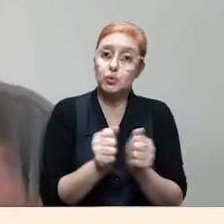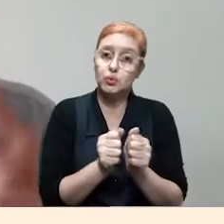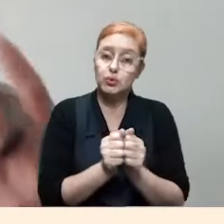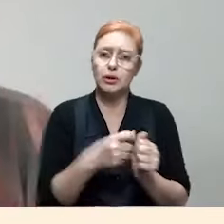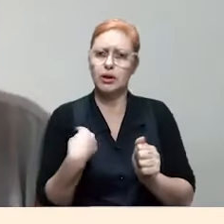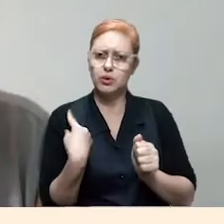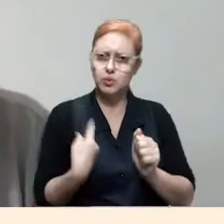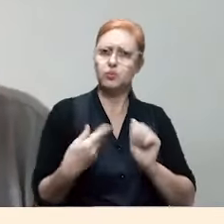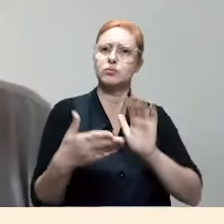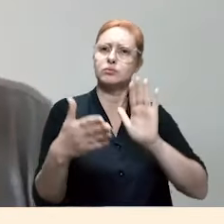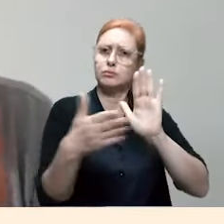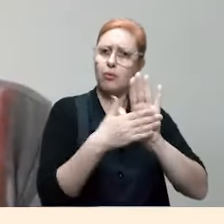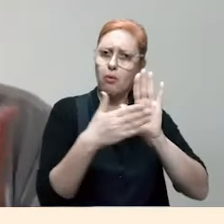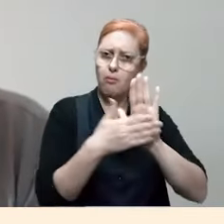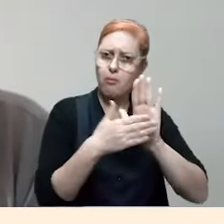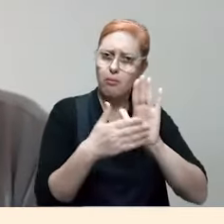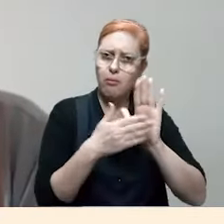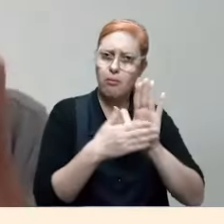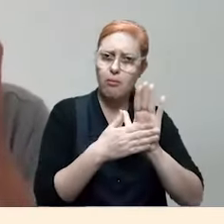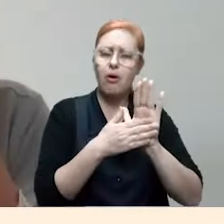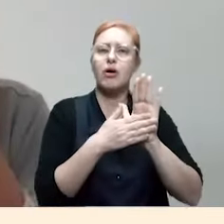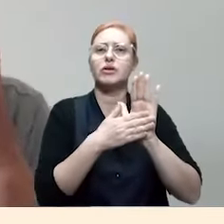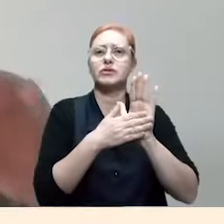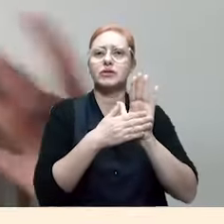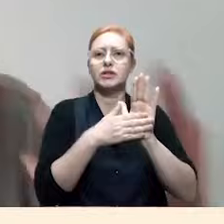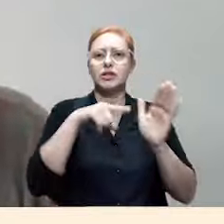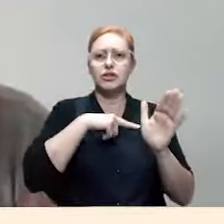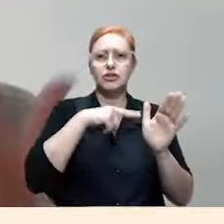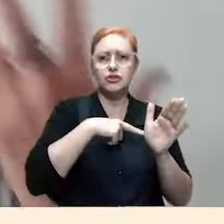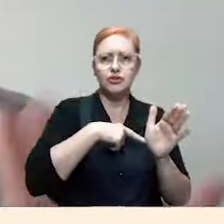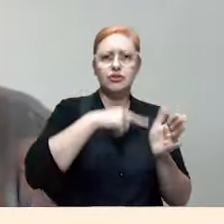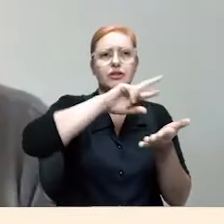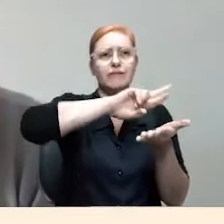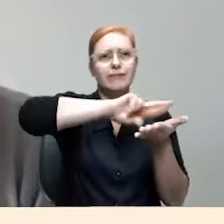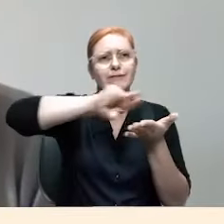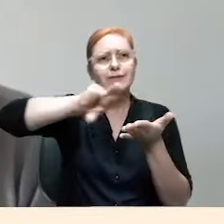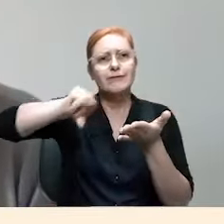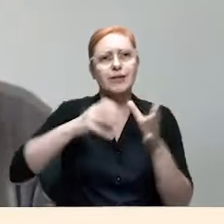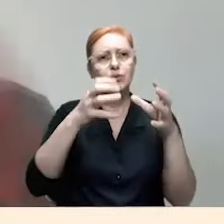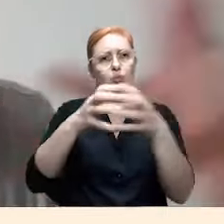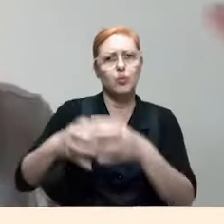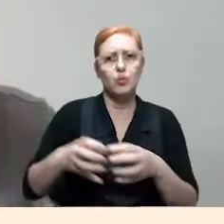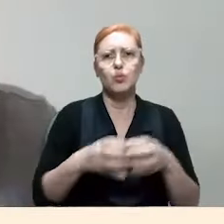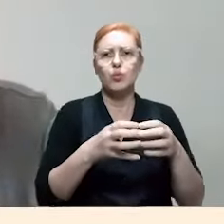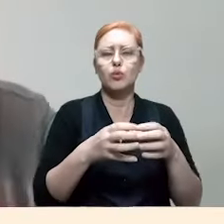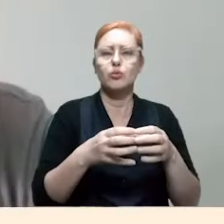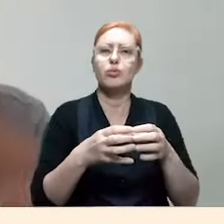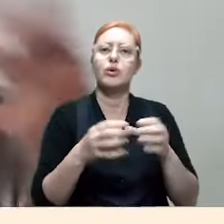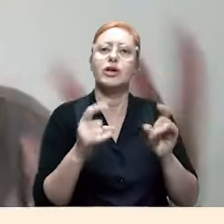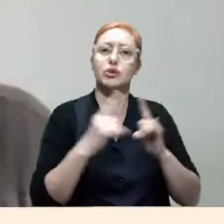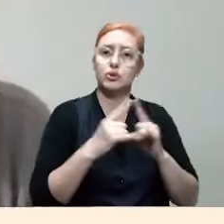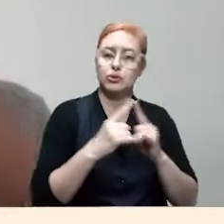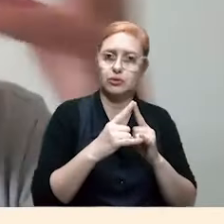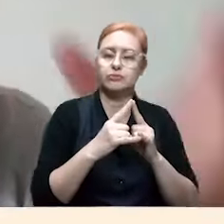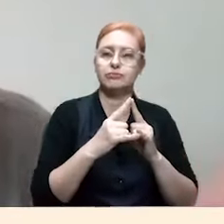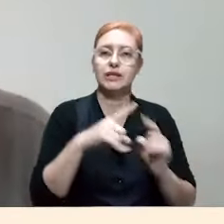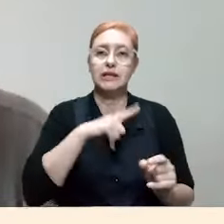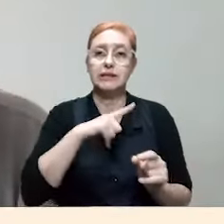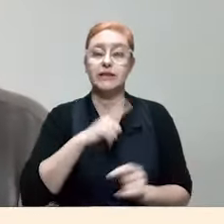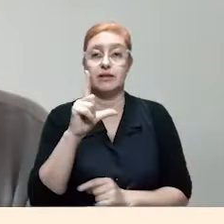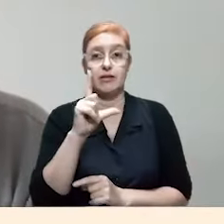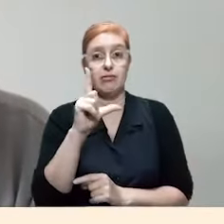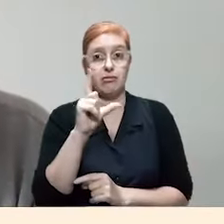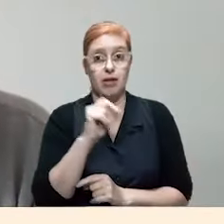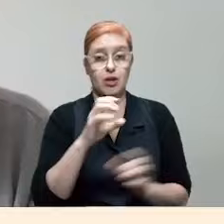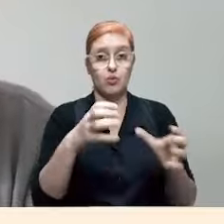a organicidade, a força e também juntar um pouco as nossas propostas que estavam por aí em várias